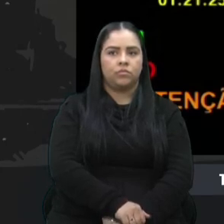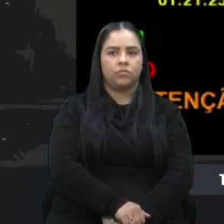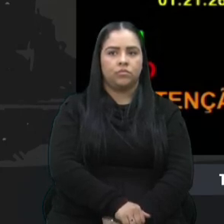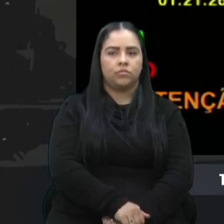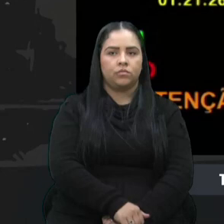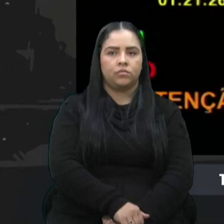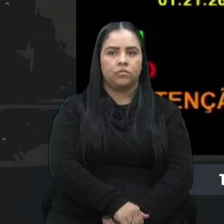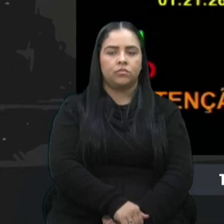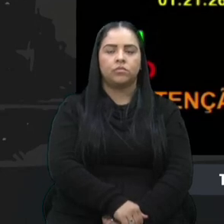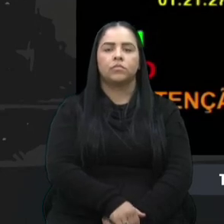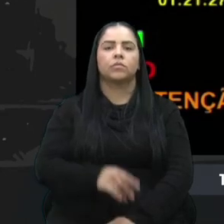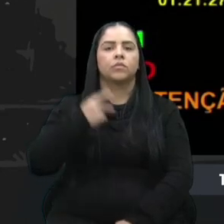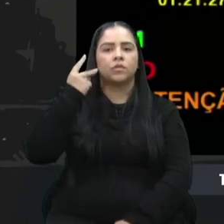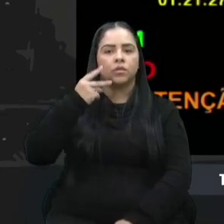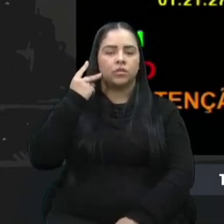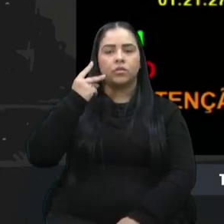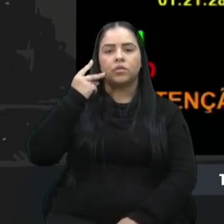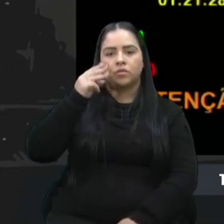Vereador Sandro Fantinel vota sim.